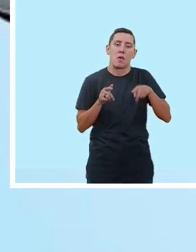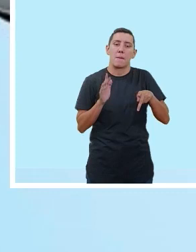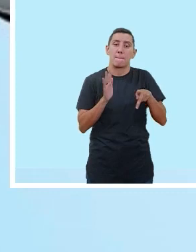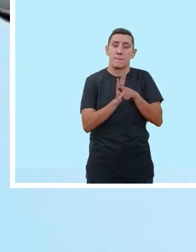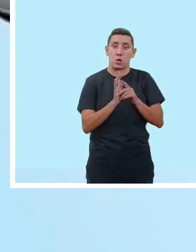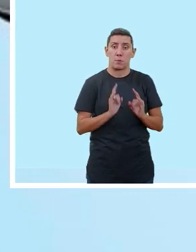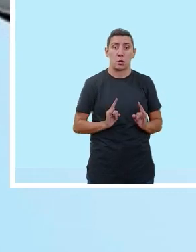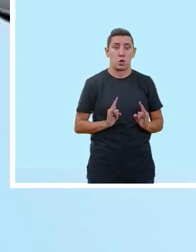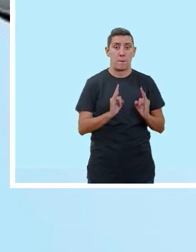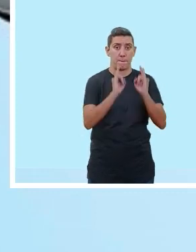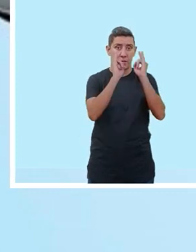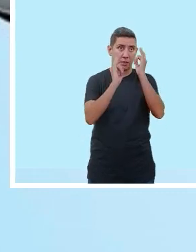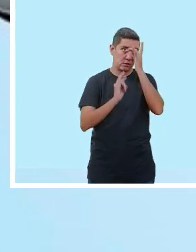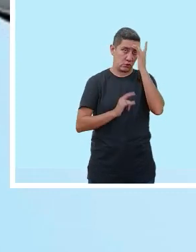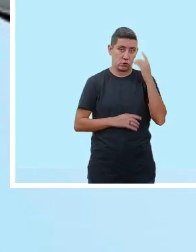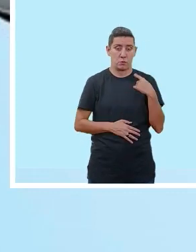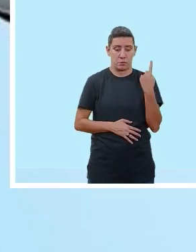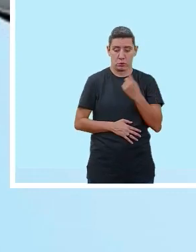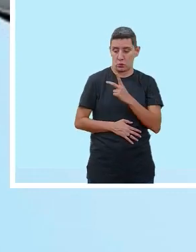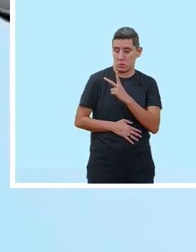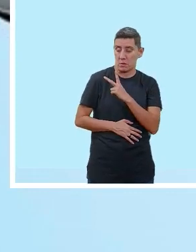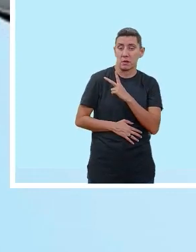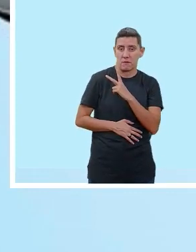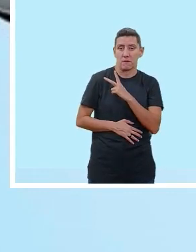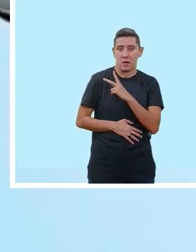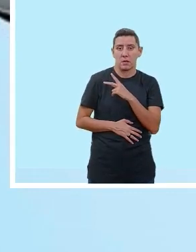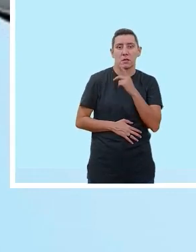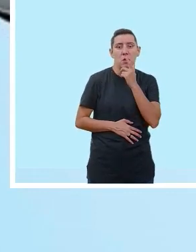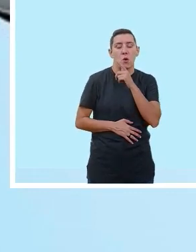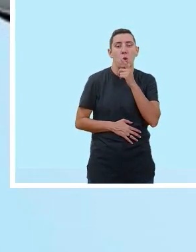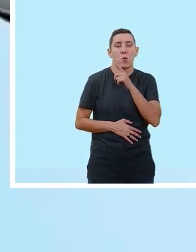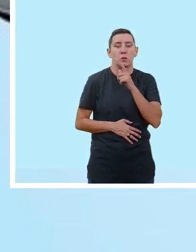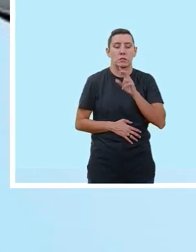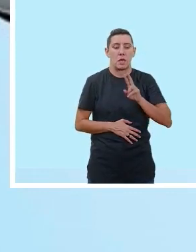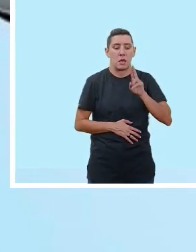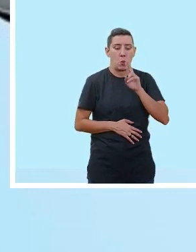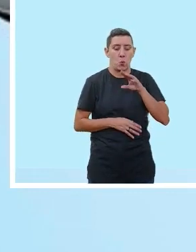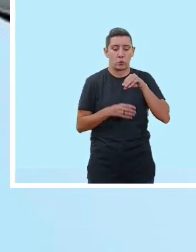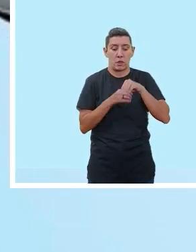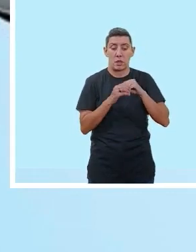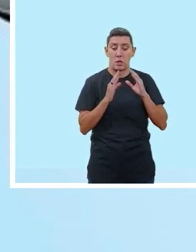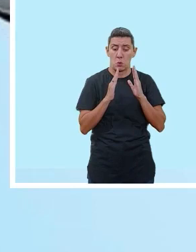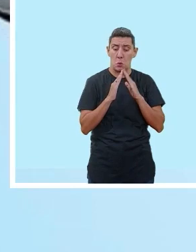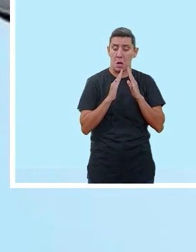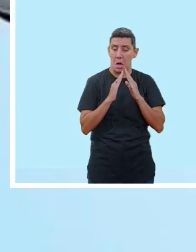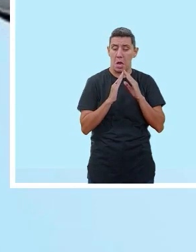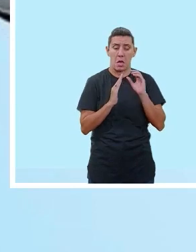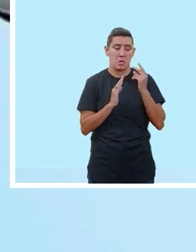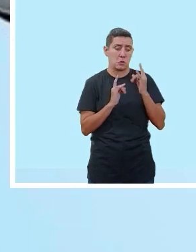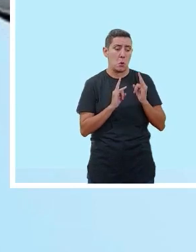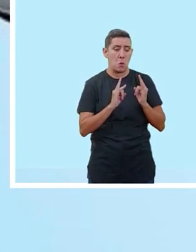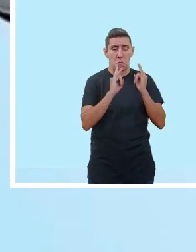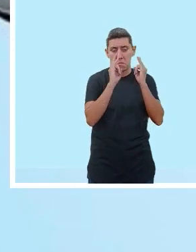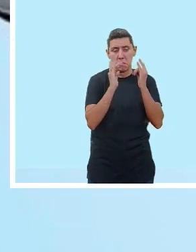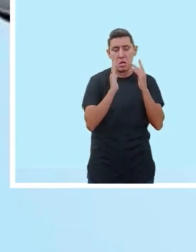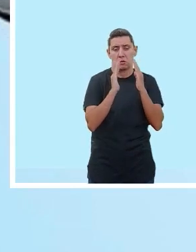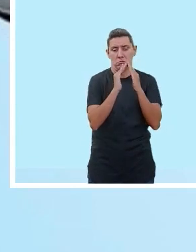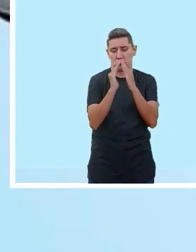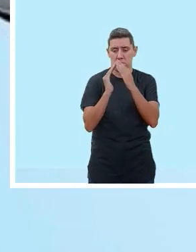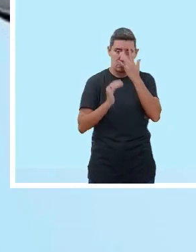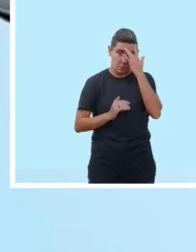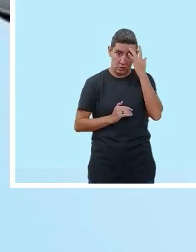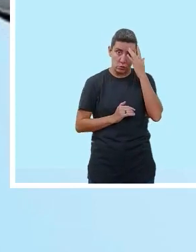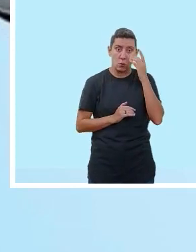distribuída, evitando assim com que você, partindo a partir de uma fonte de energia